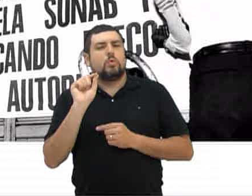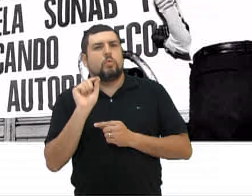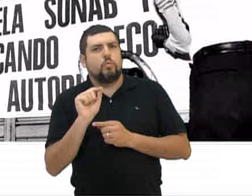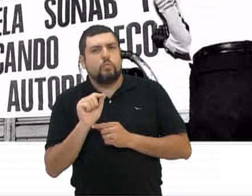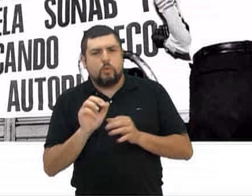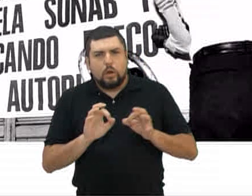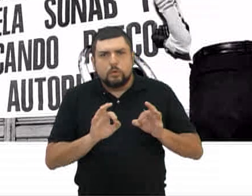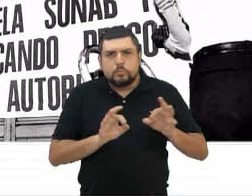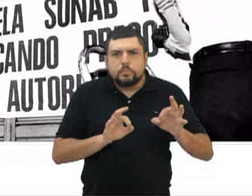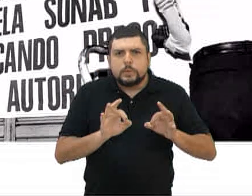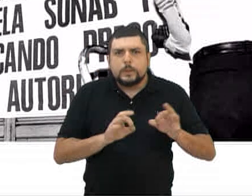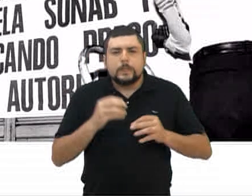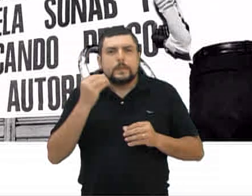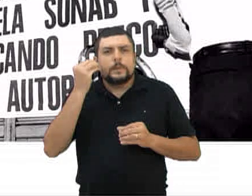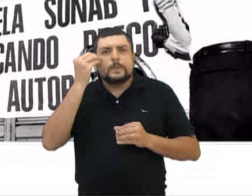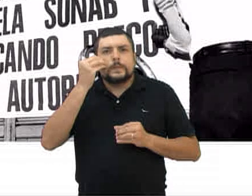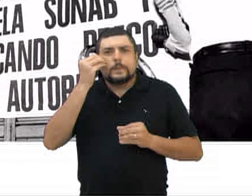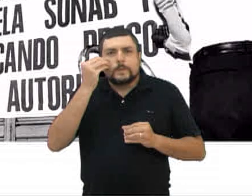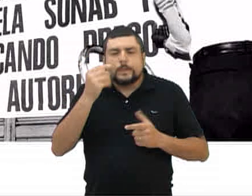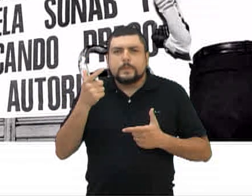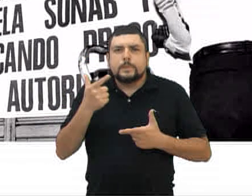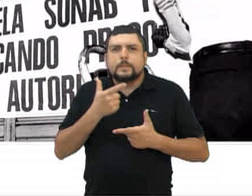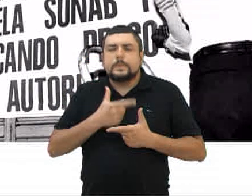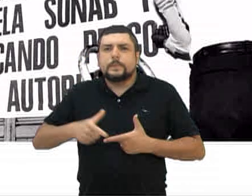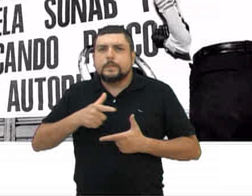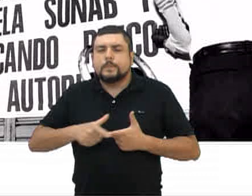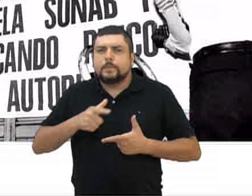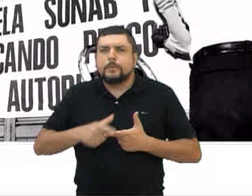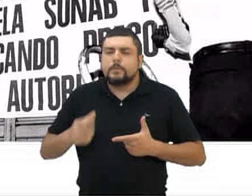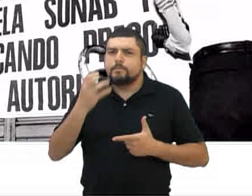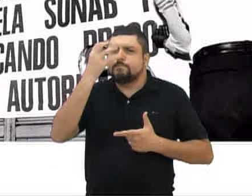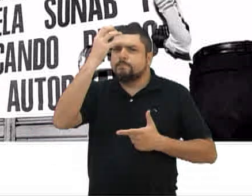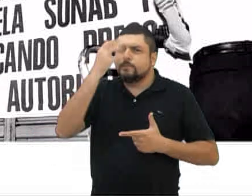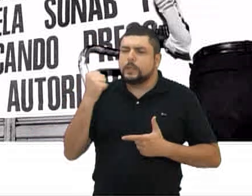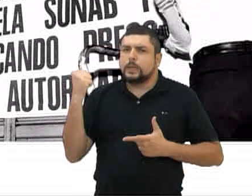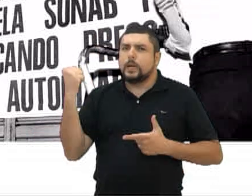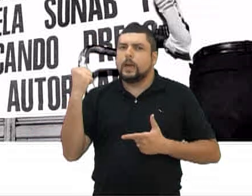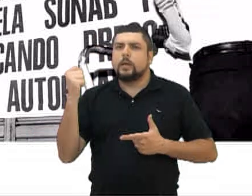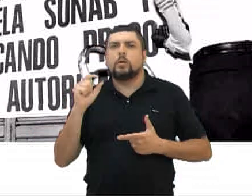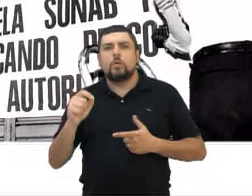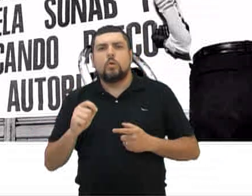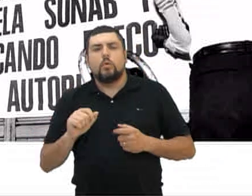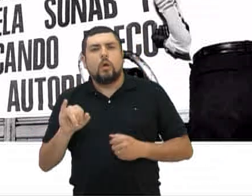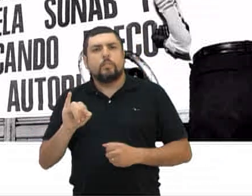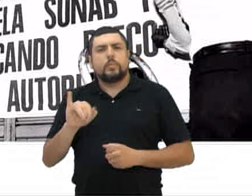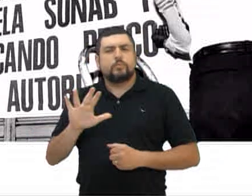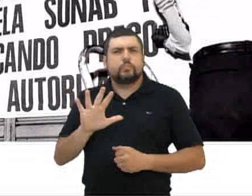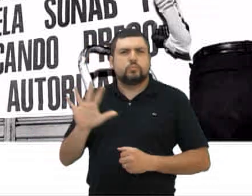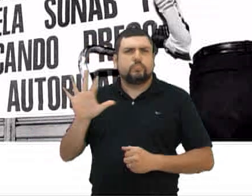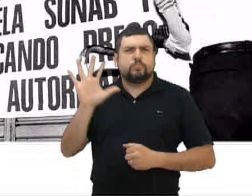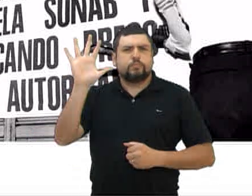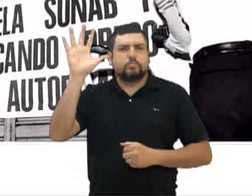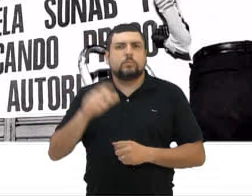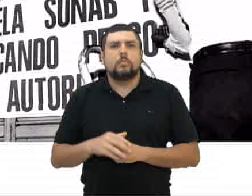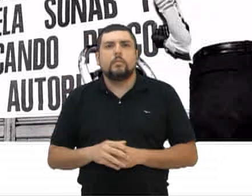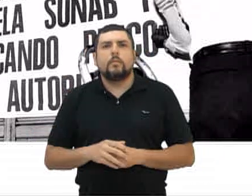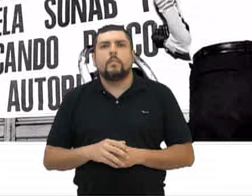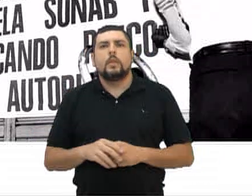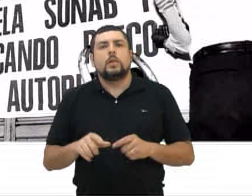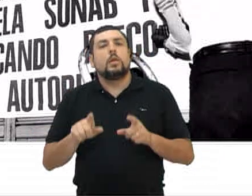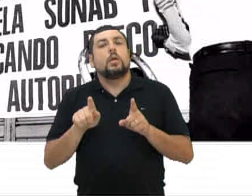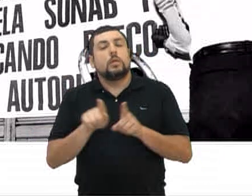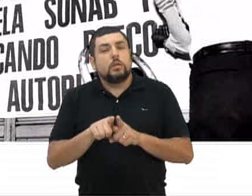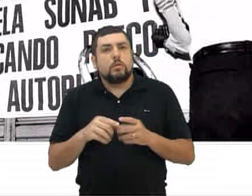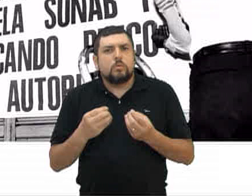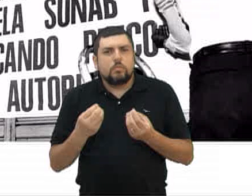tentar contornar um problema grave economicamente, que é o crescimento da inflação. A gente tem uma série de planos, uma série de tentativas